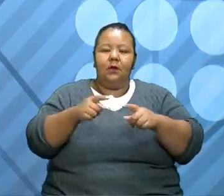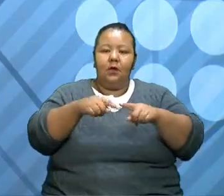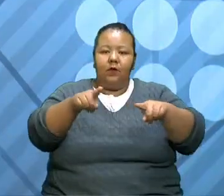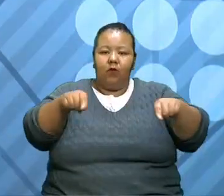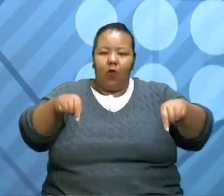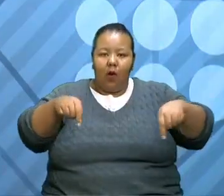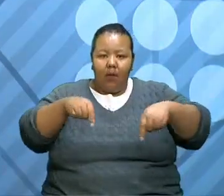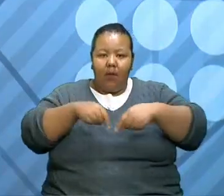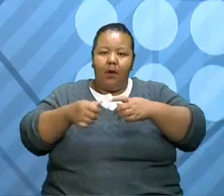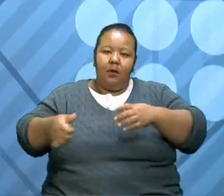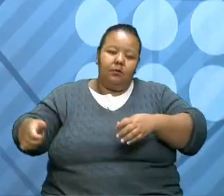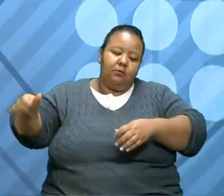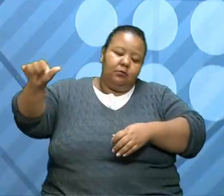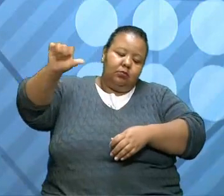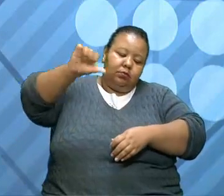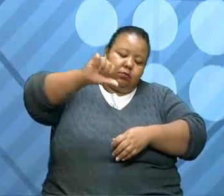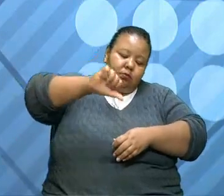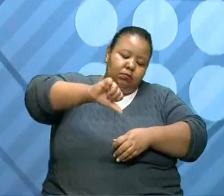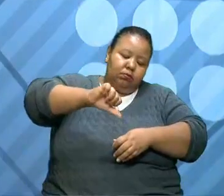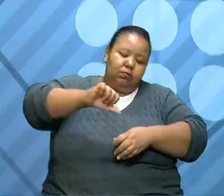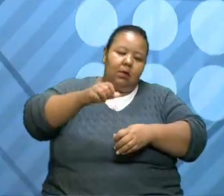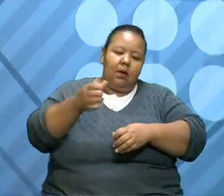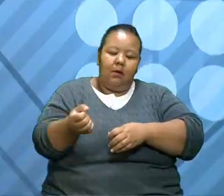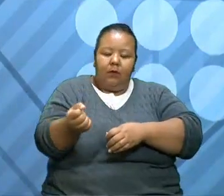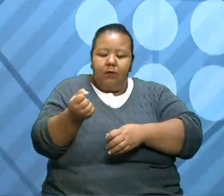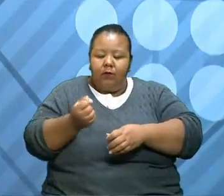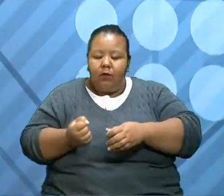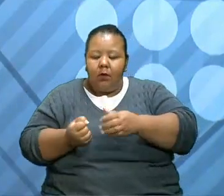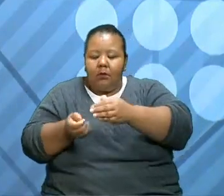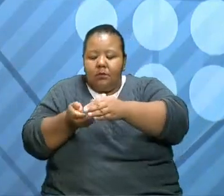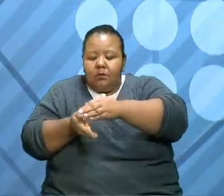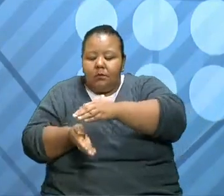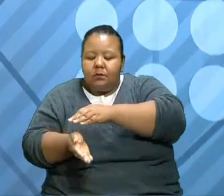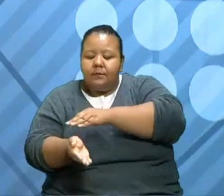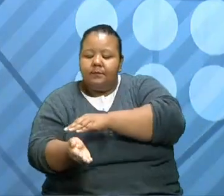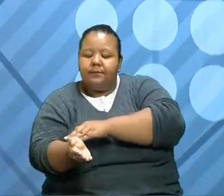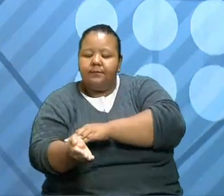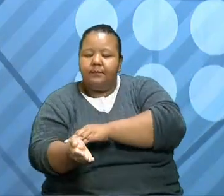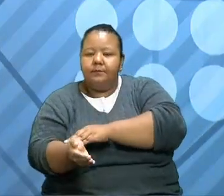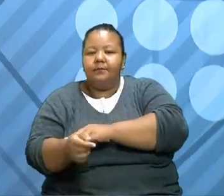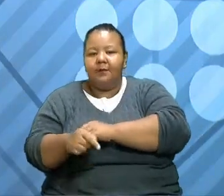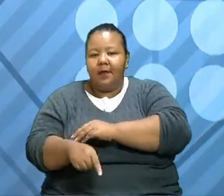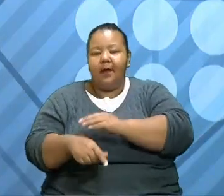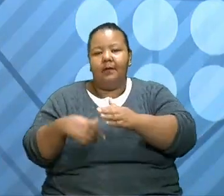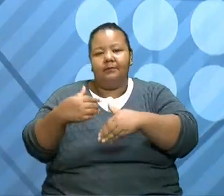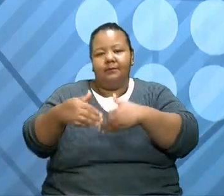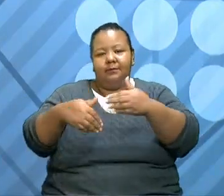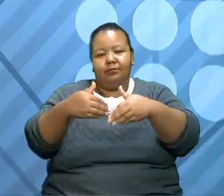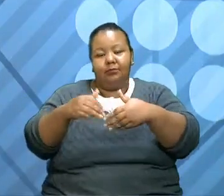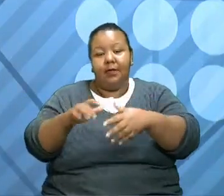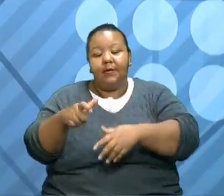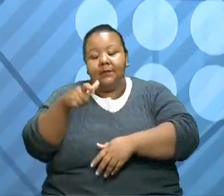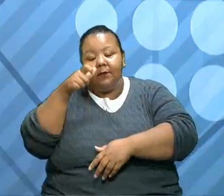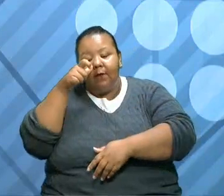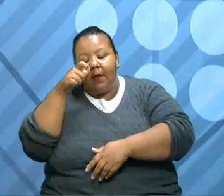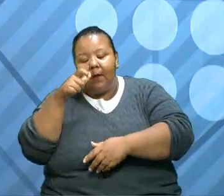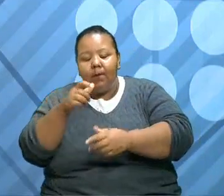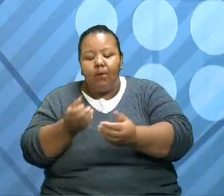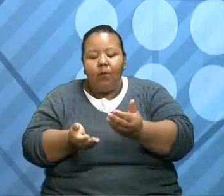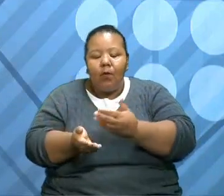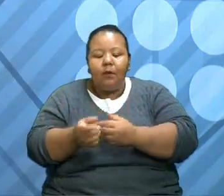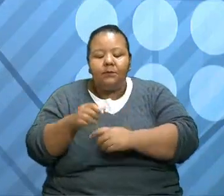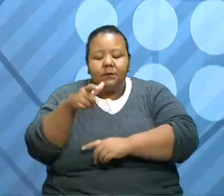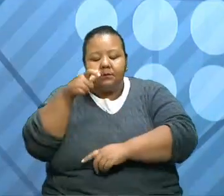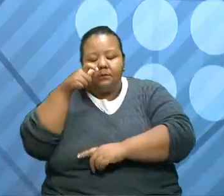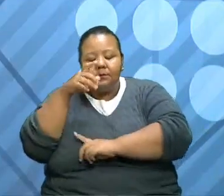e põe para assar, você realizou esse processo, não é só colocar assar, tem que acompanhar o assar também. Até